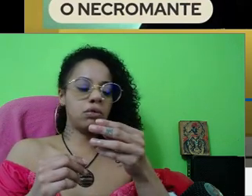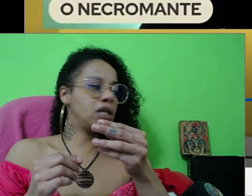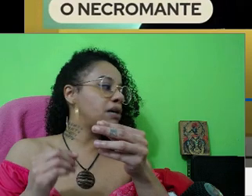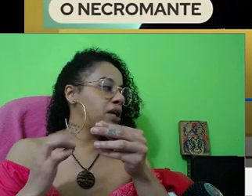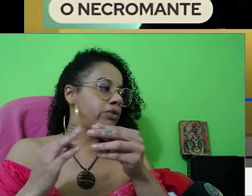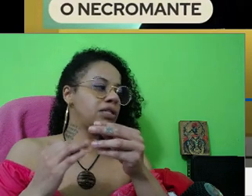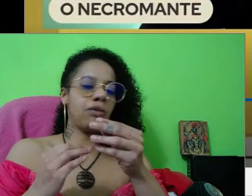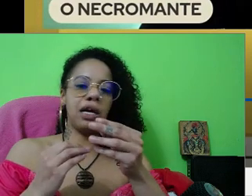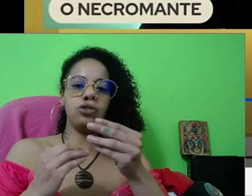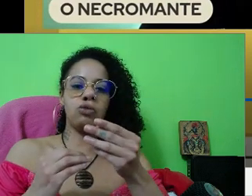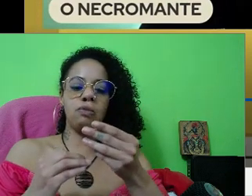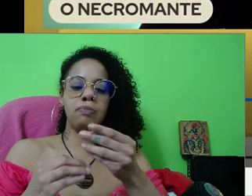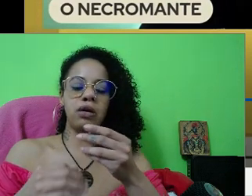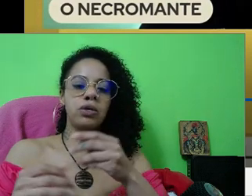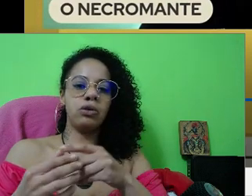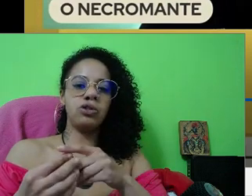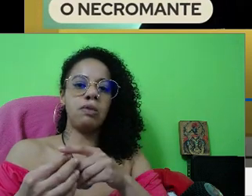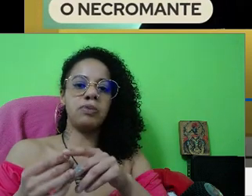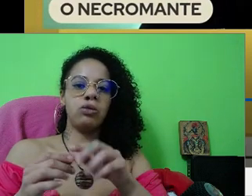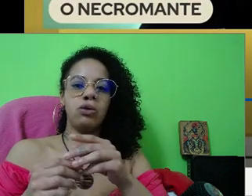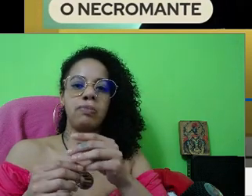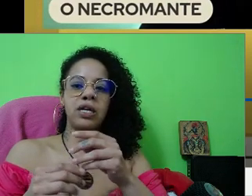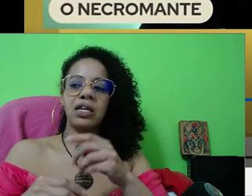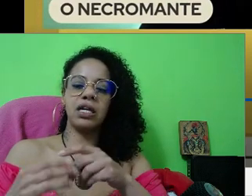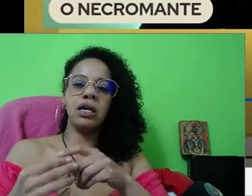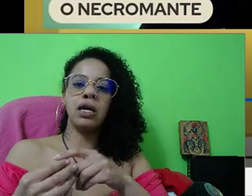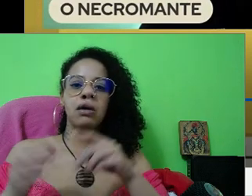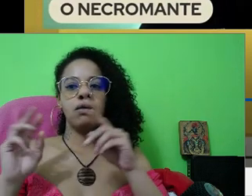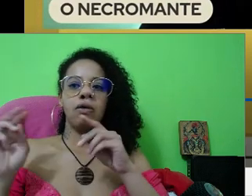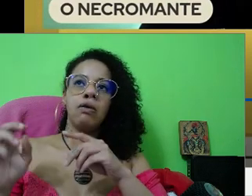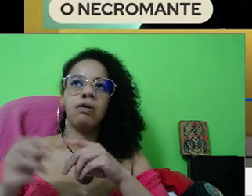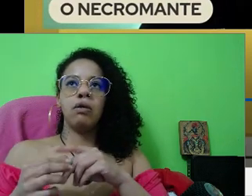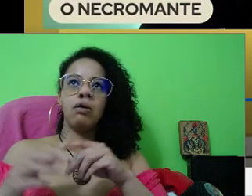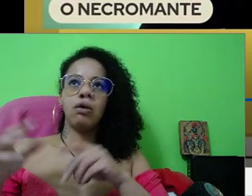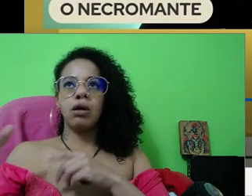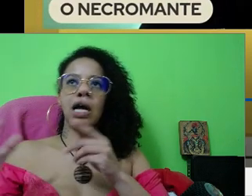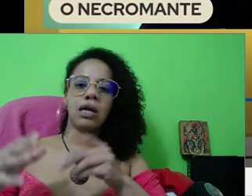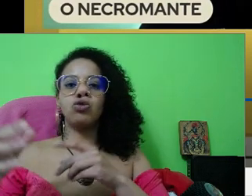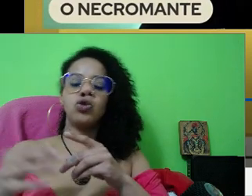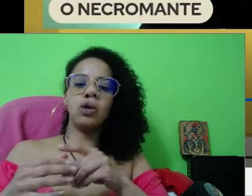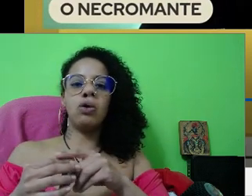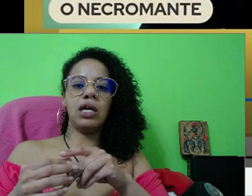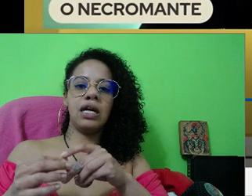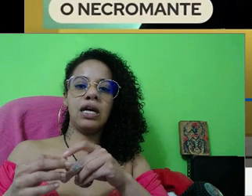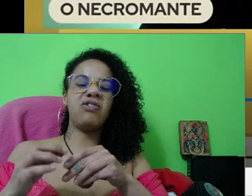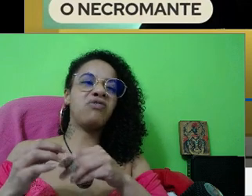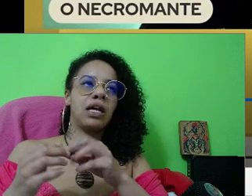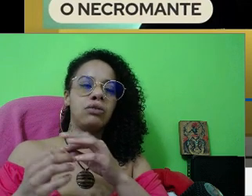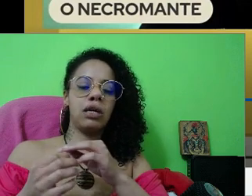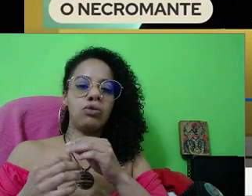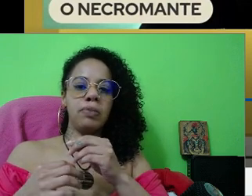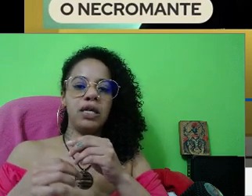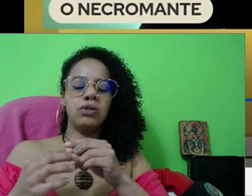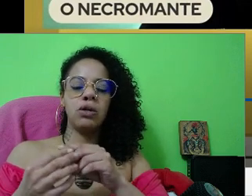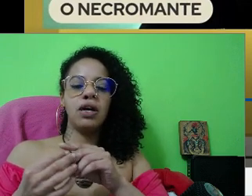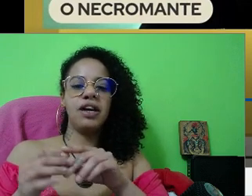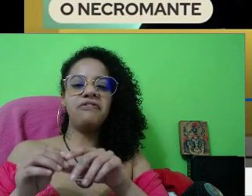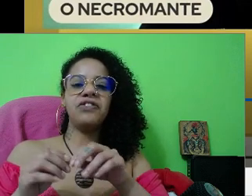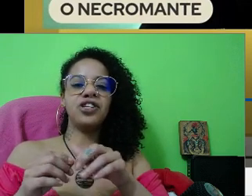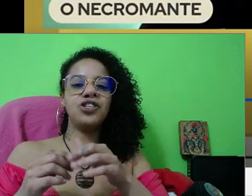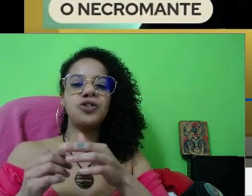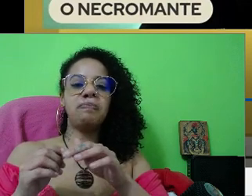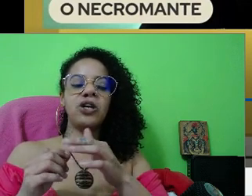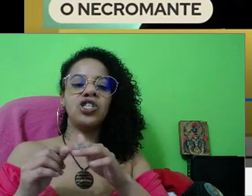que também não está ao lado de um homem branco e eu não sou uma pessoa não branca que cada um no seu rolê né que foi falado lá no começo